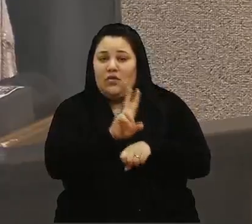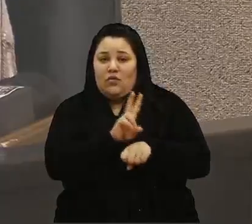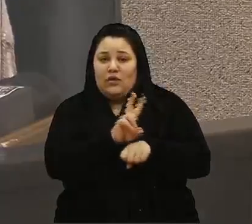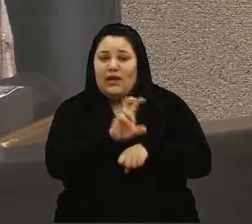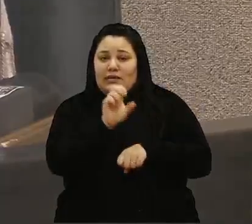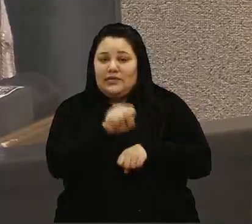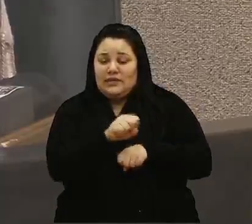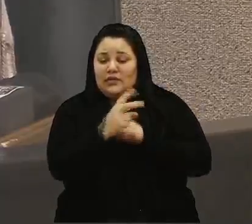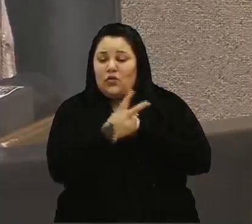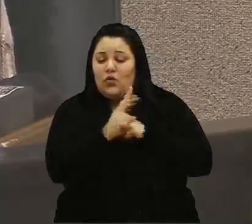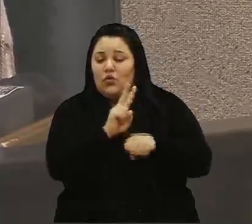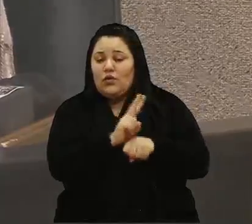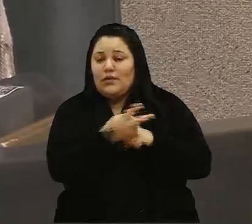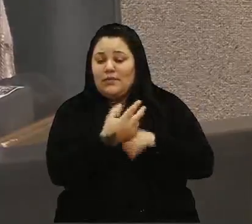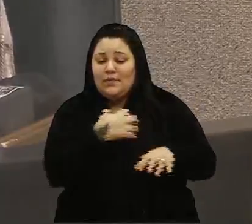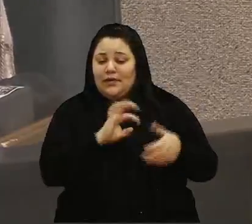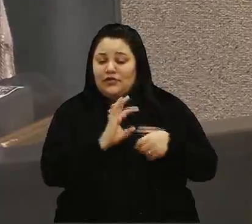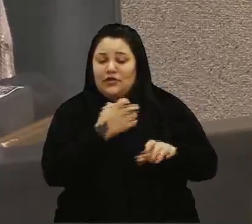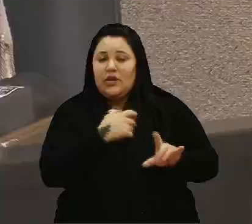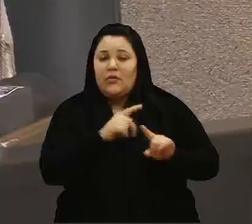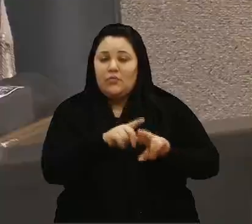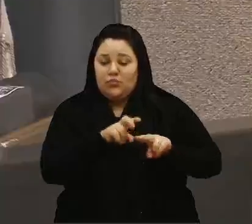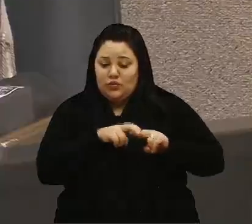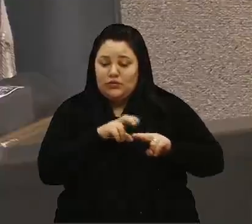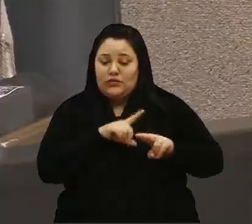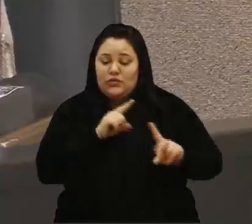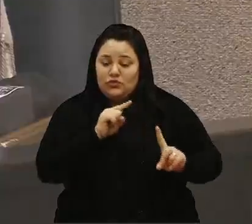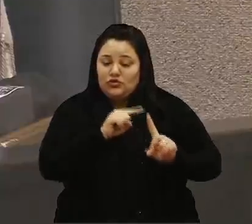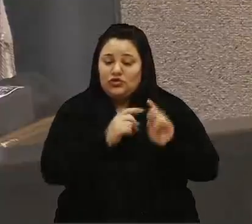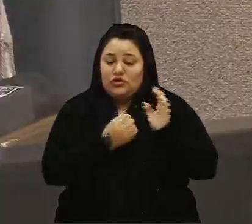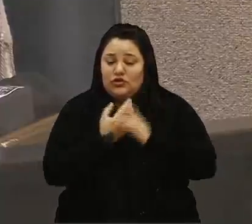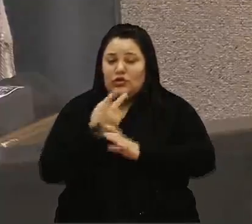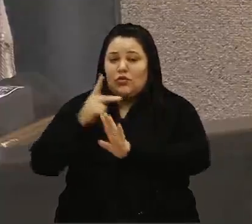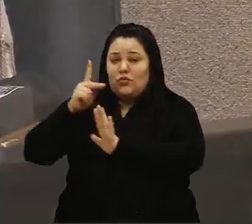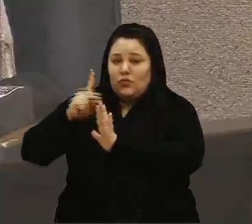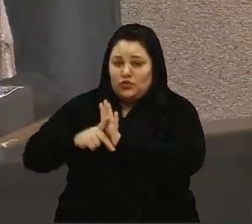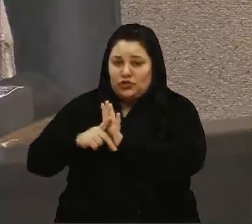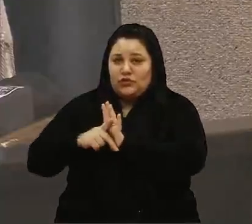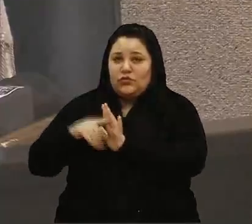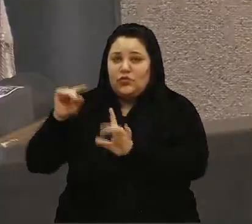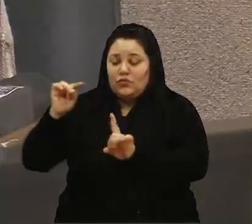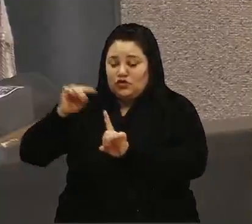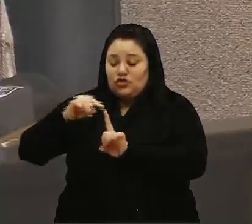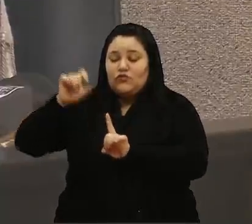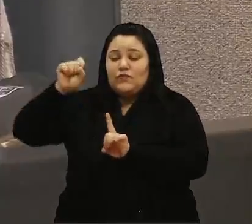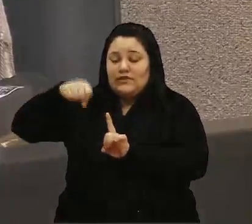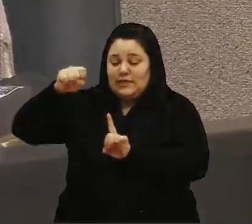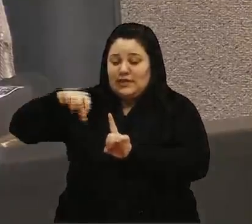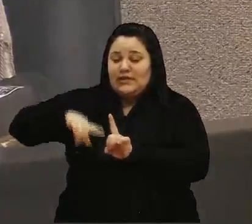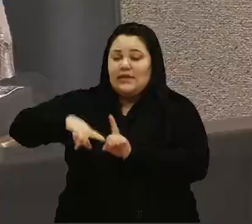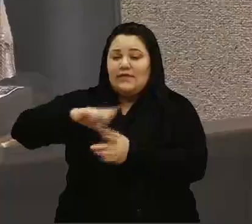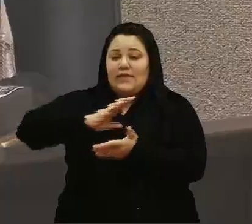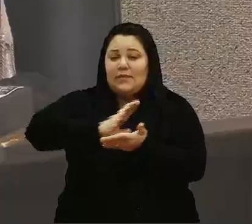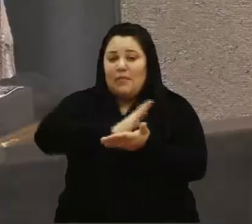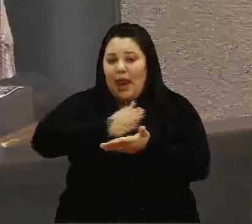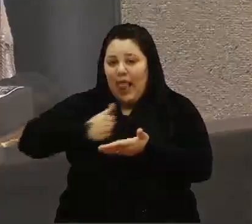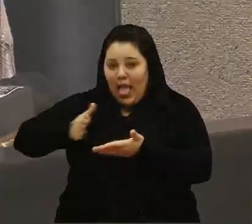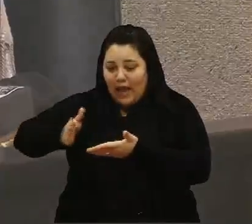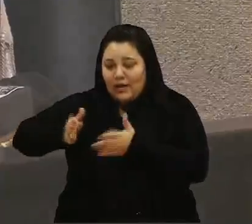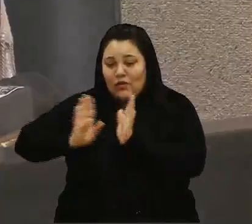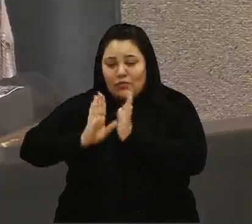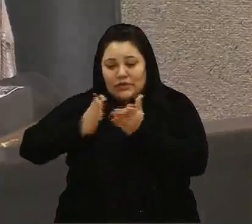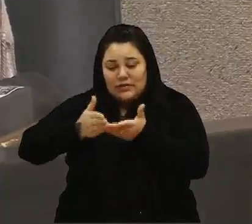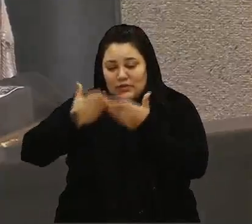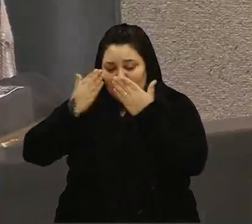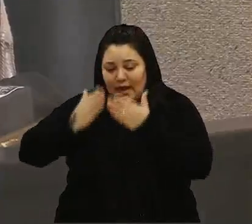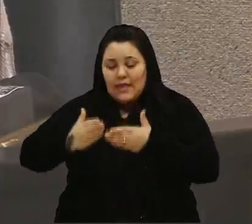quem cuida. E é com esse intuito que a gente protocolou esse projeto, que ele passou por diversas comissões aqui nessa casa